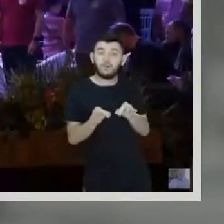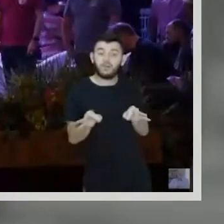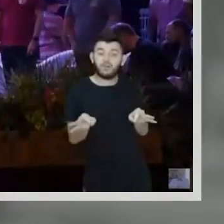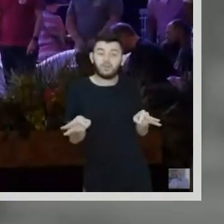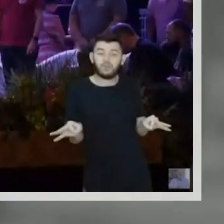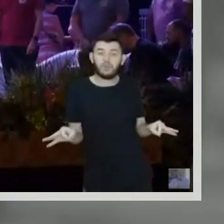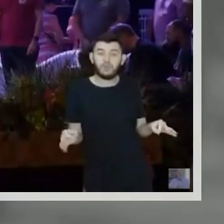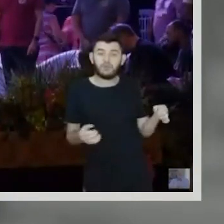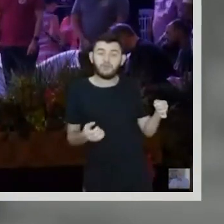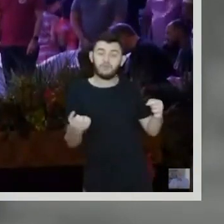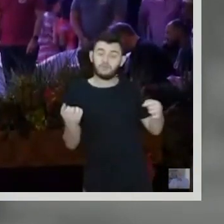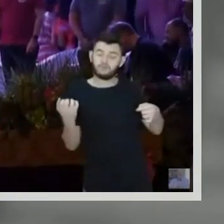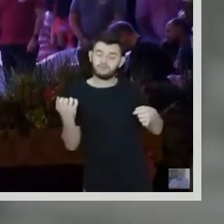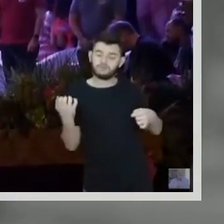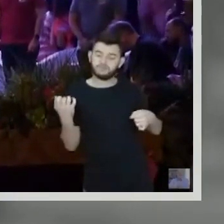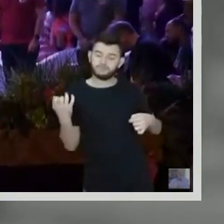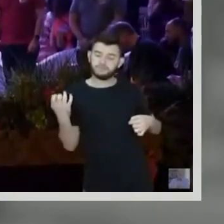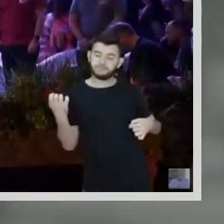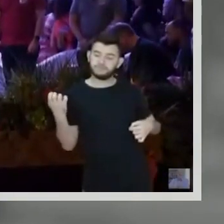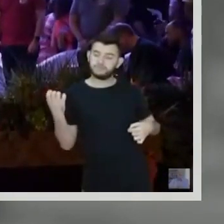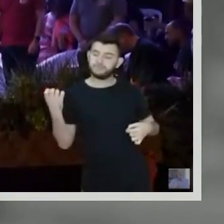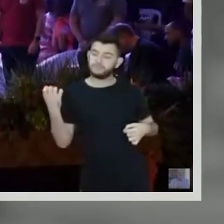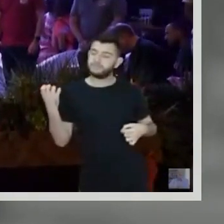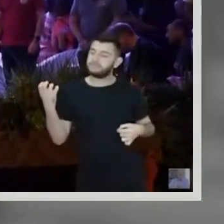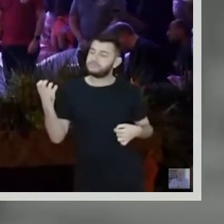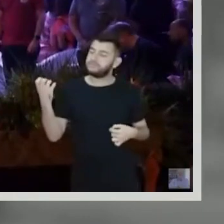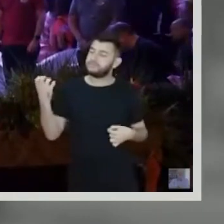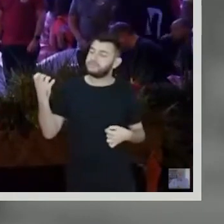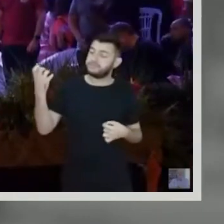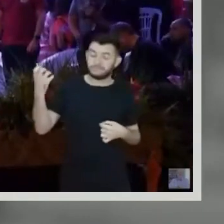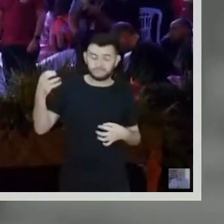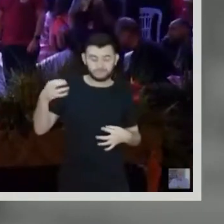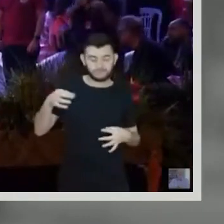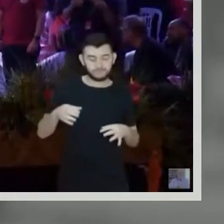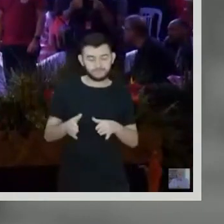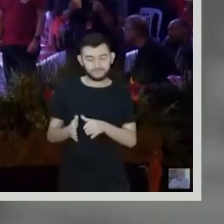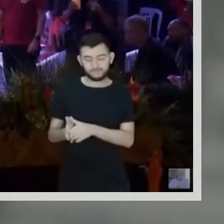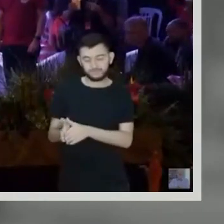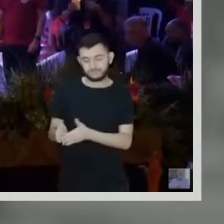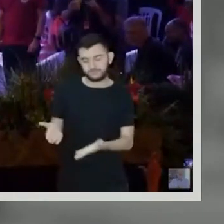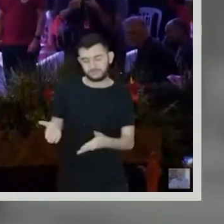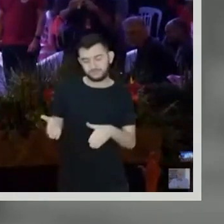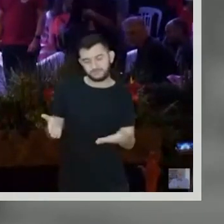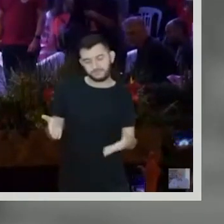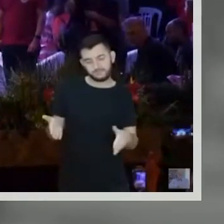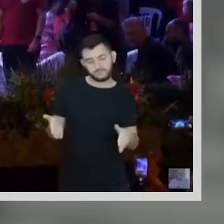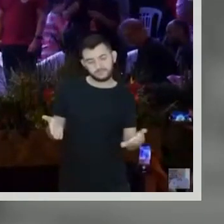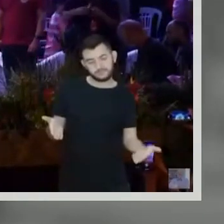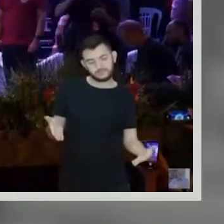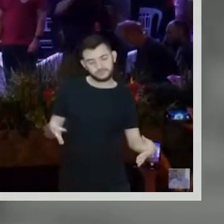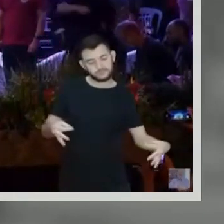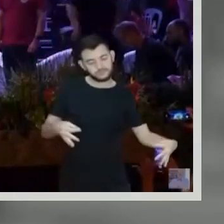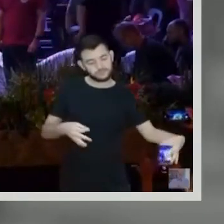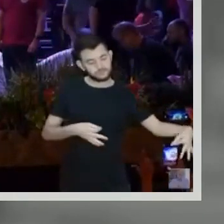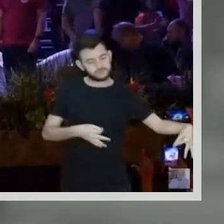de 50%. Antes estava lá nos 30, 30 e pouco. Ele cresceu muito. Tem muito eleitor do Ciro que nessa última